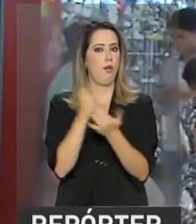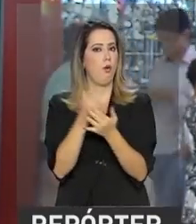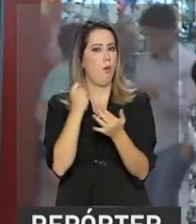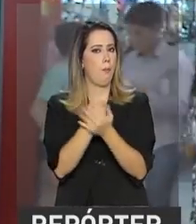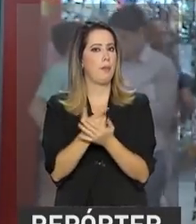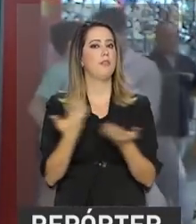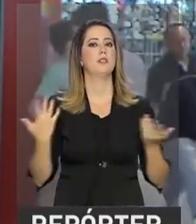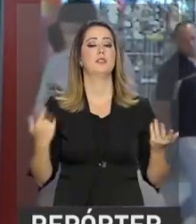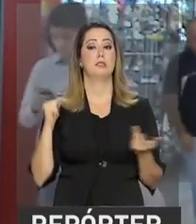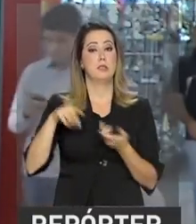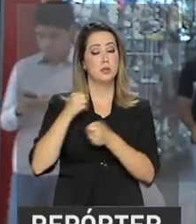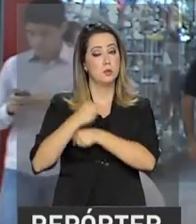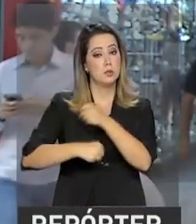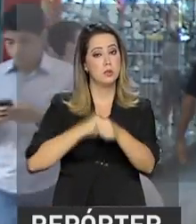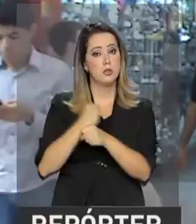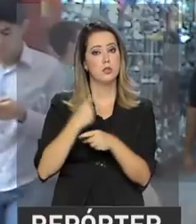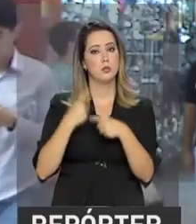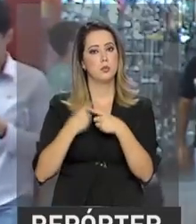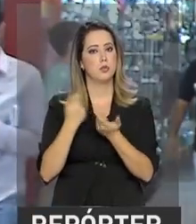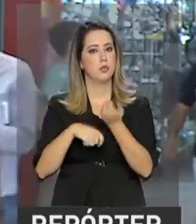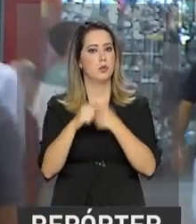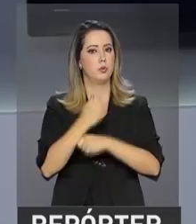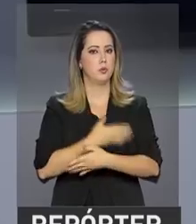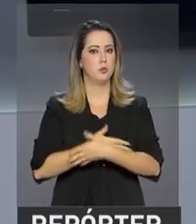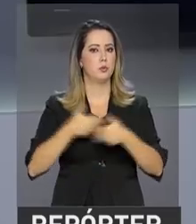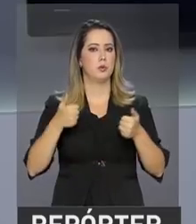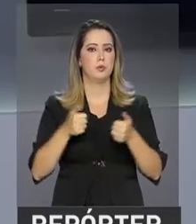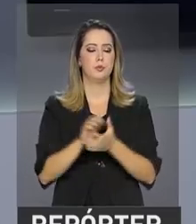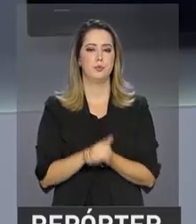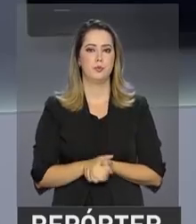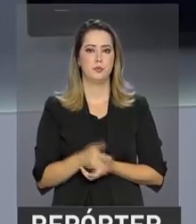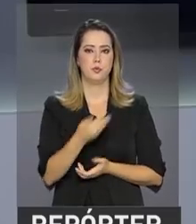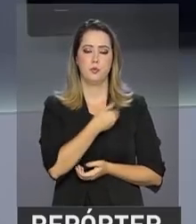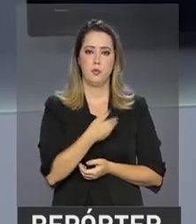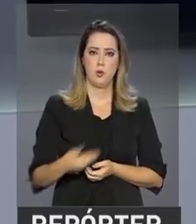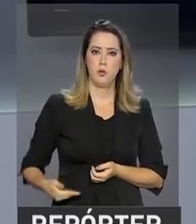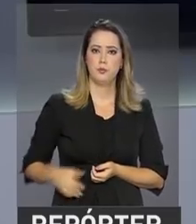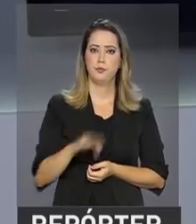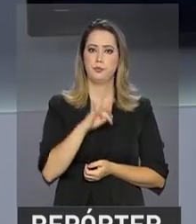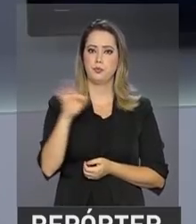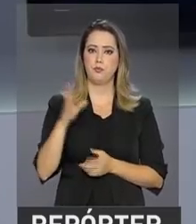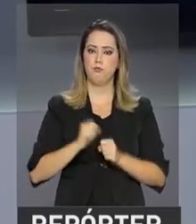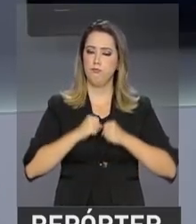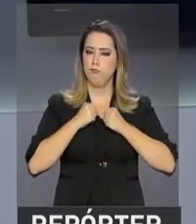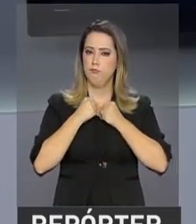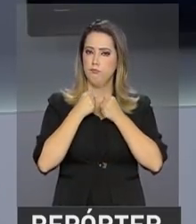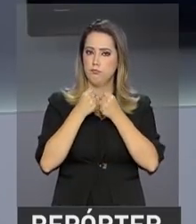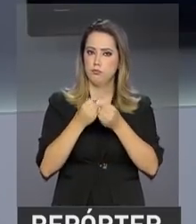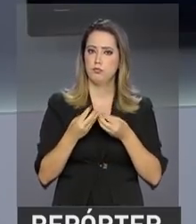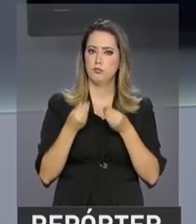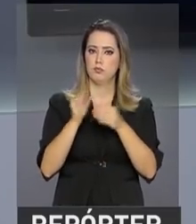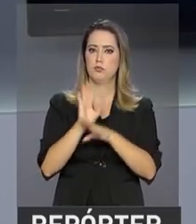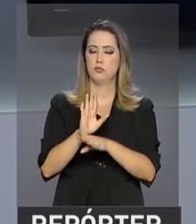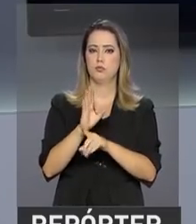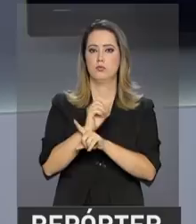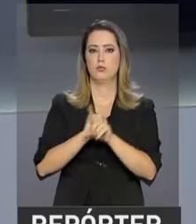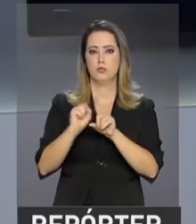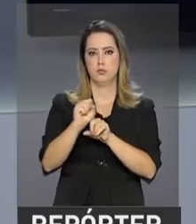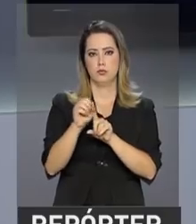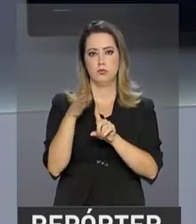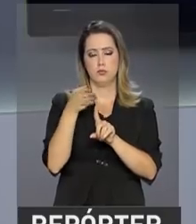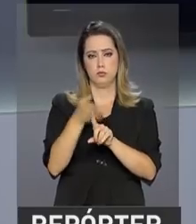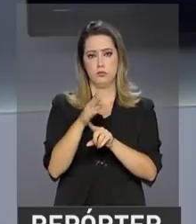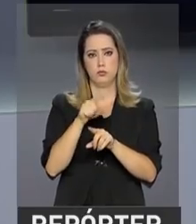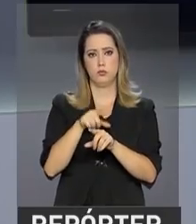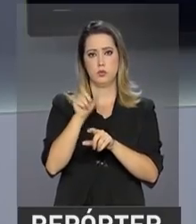compra ao longo deste ano em função das melhores da economia o governo federal está empenhado em garantir a assistência à população afetada